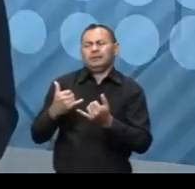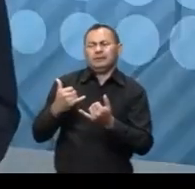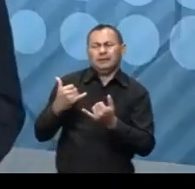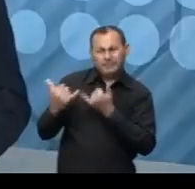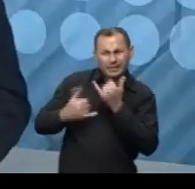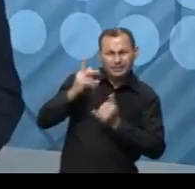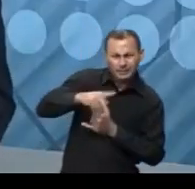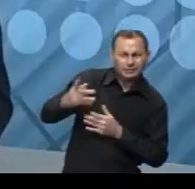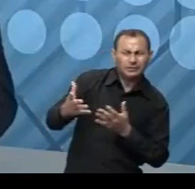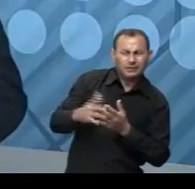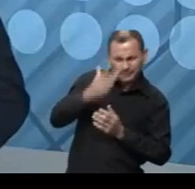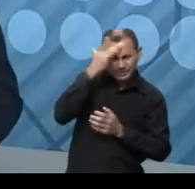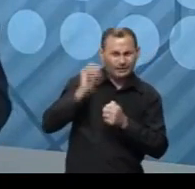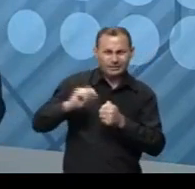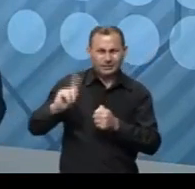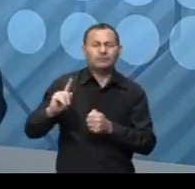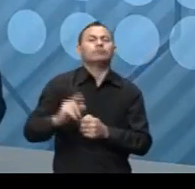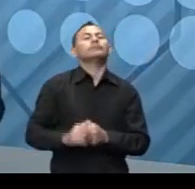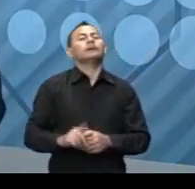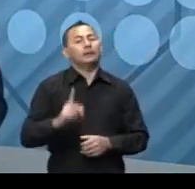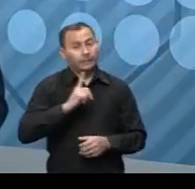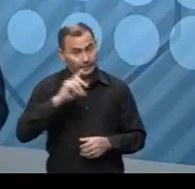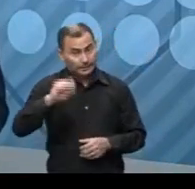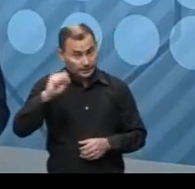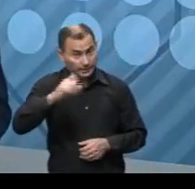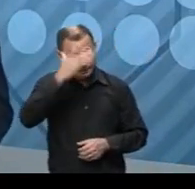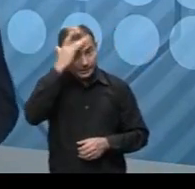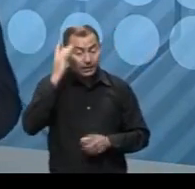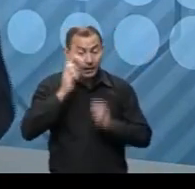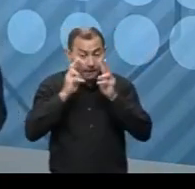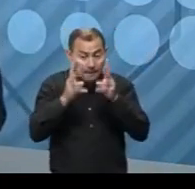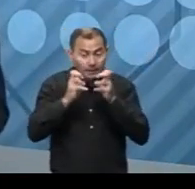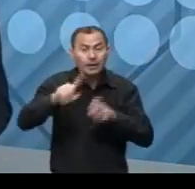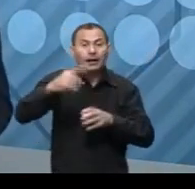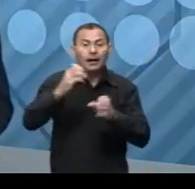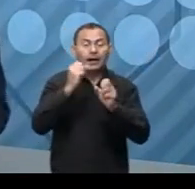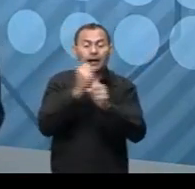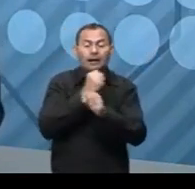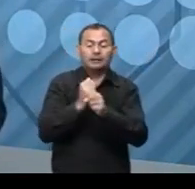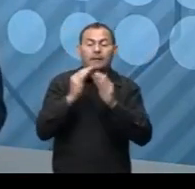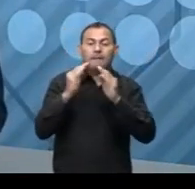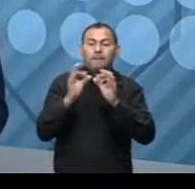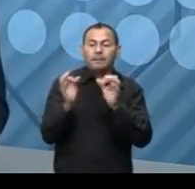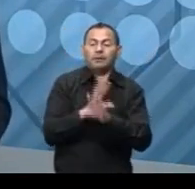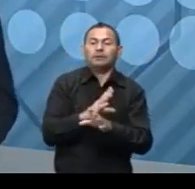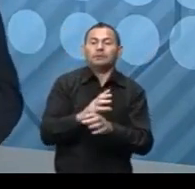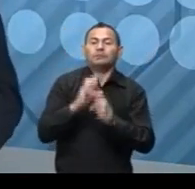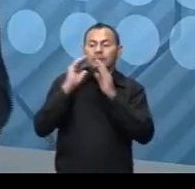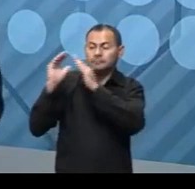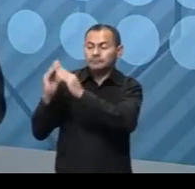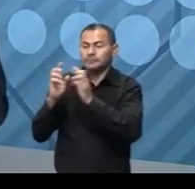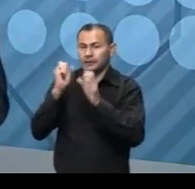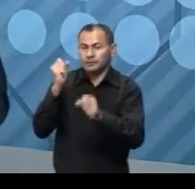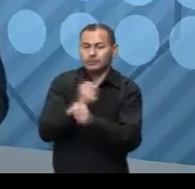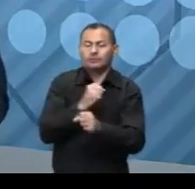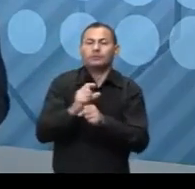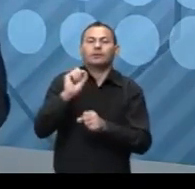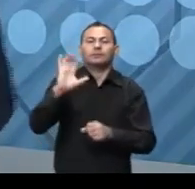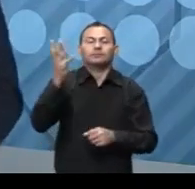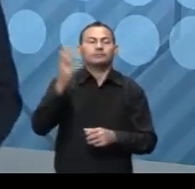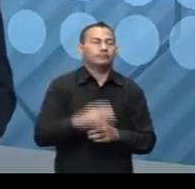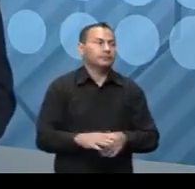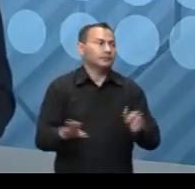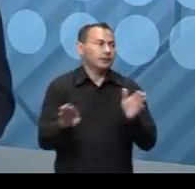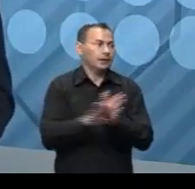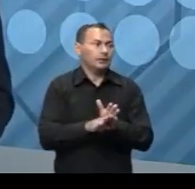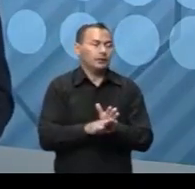Tem gente que faz e tem gente que só percebe depois que a casa está pronta e o vizinho vai construir. Então, o que aconteceu?